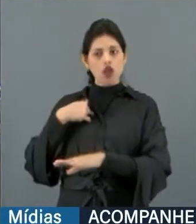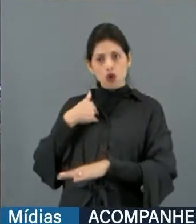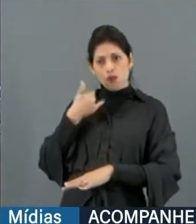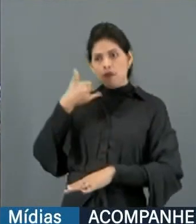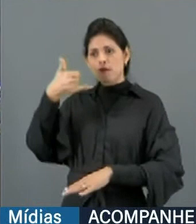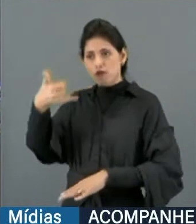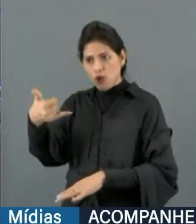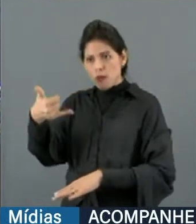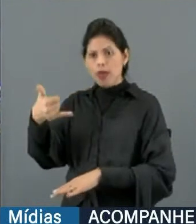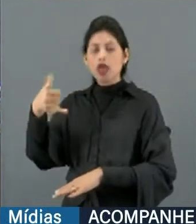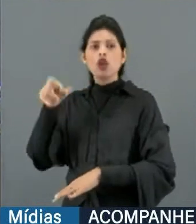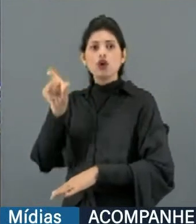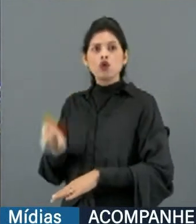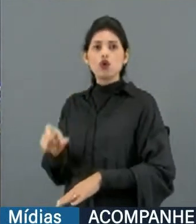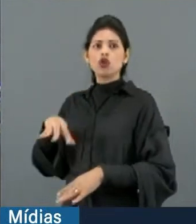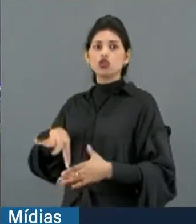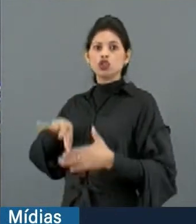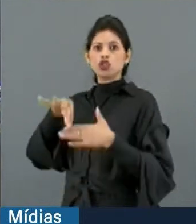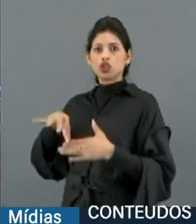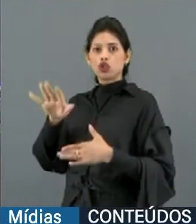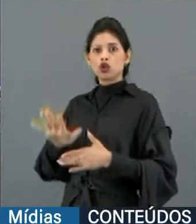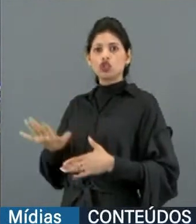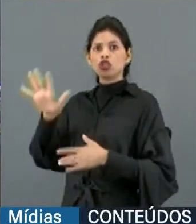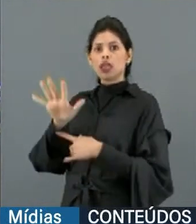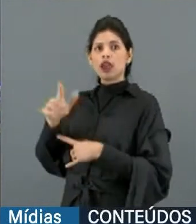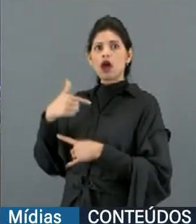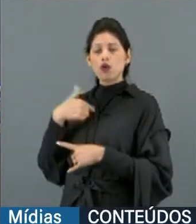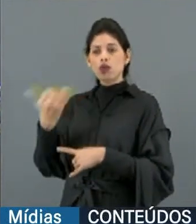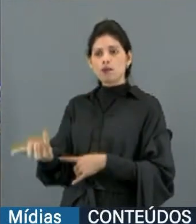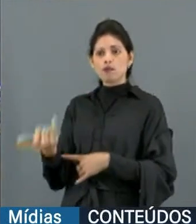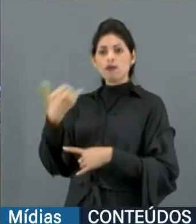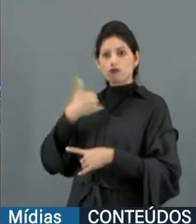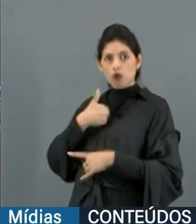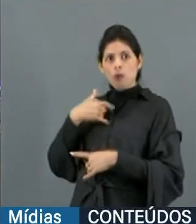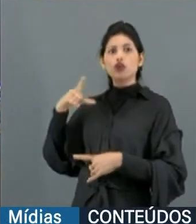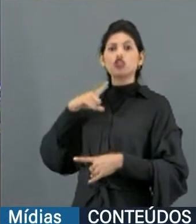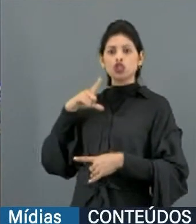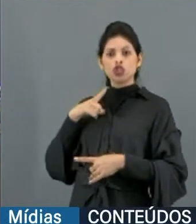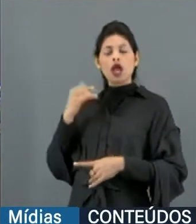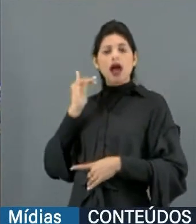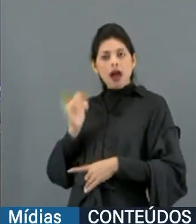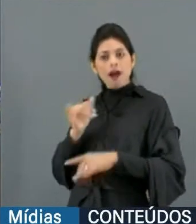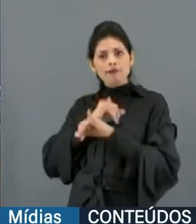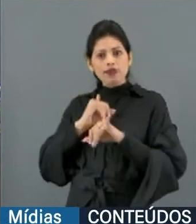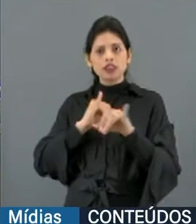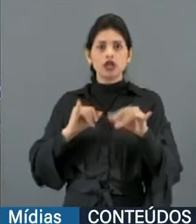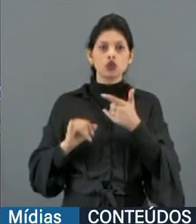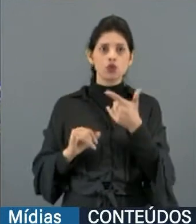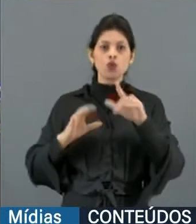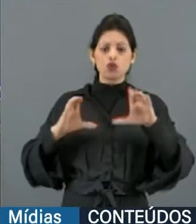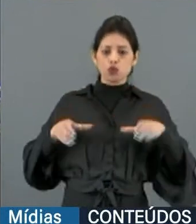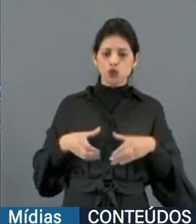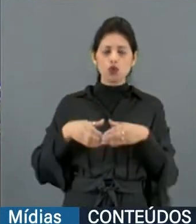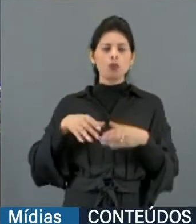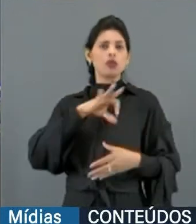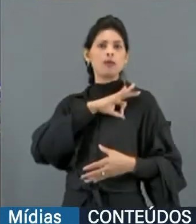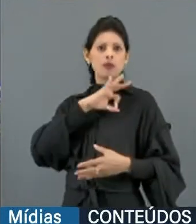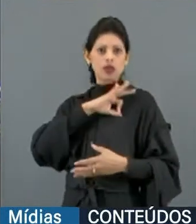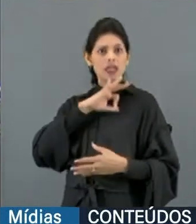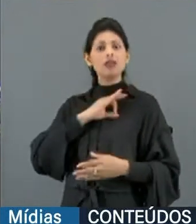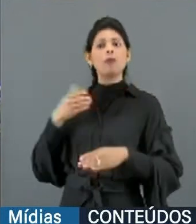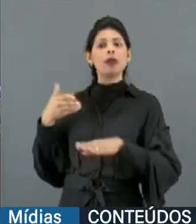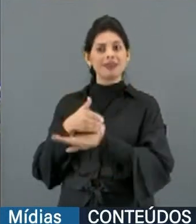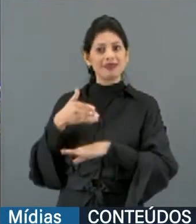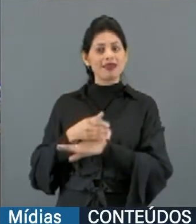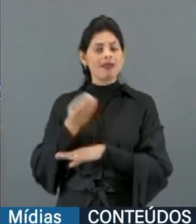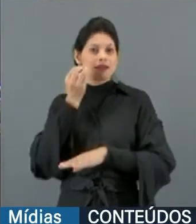diretor-geral, que me informou ter acionado o grupo especial da PF para conter a crise e defender o prédio. Nós agimos com todo rigor em relação a esse episódio e,